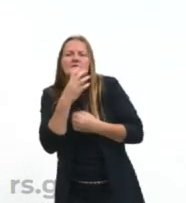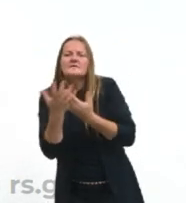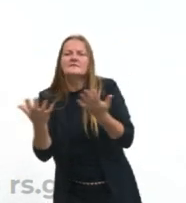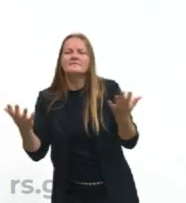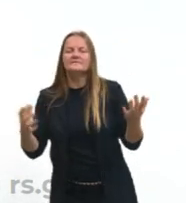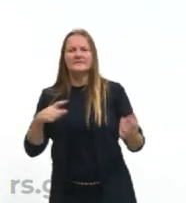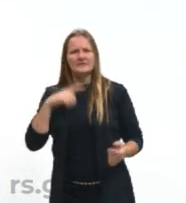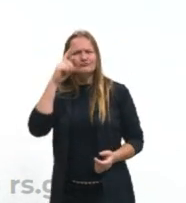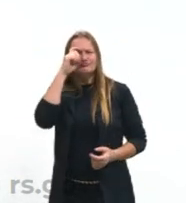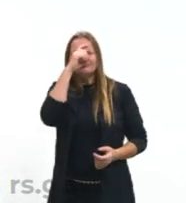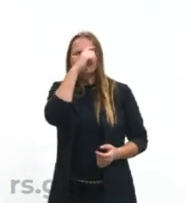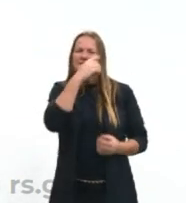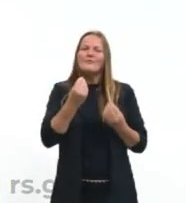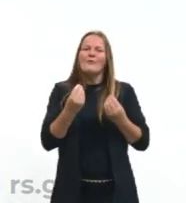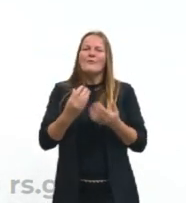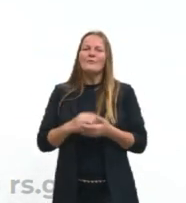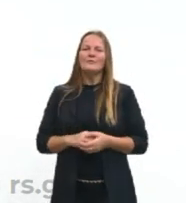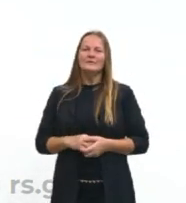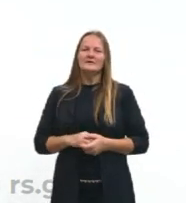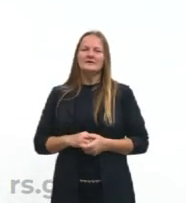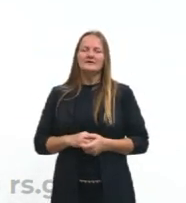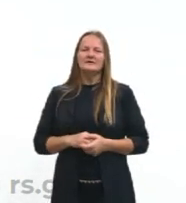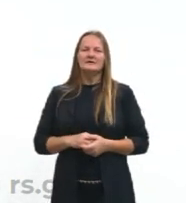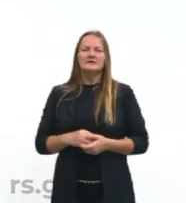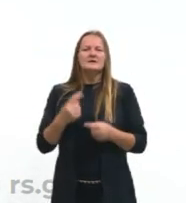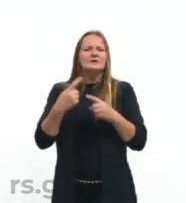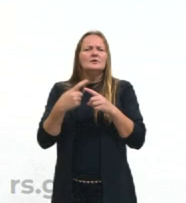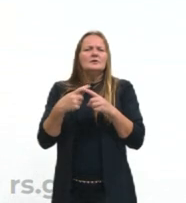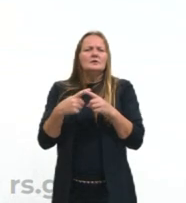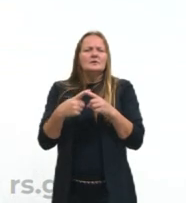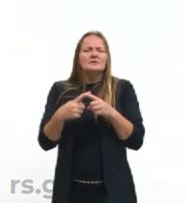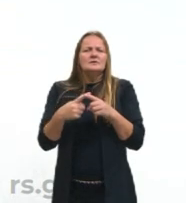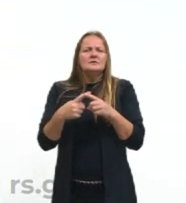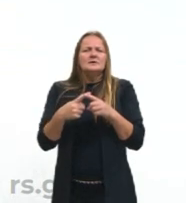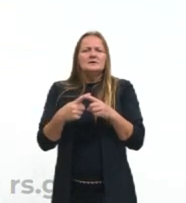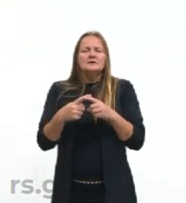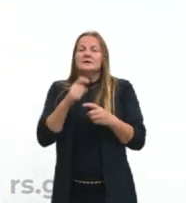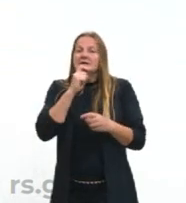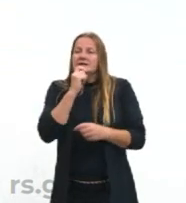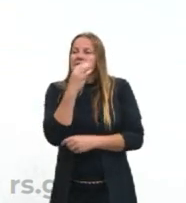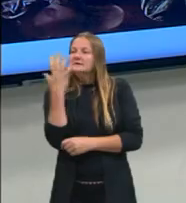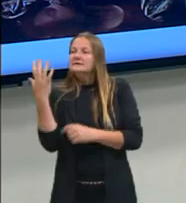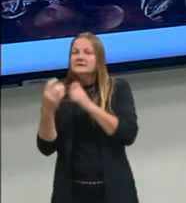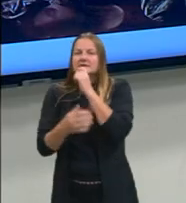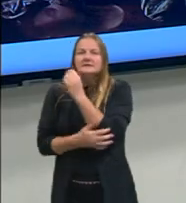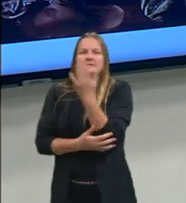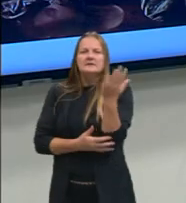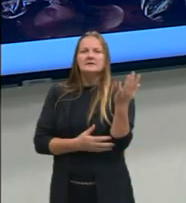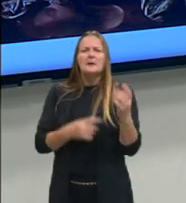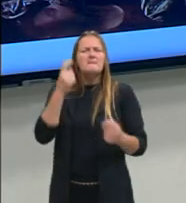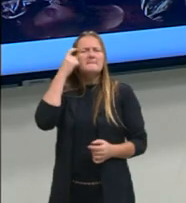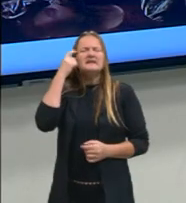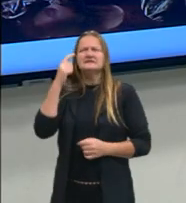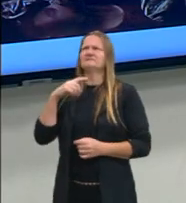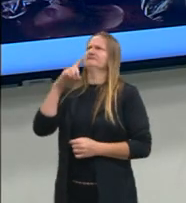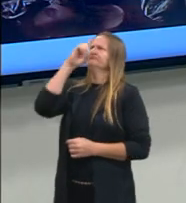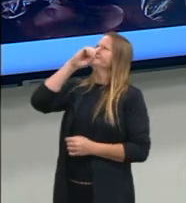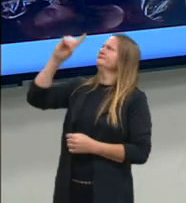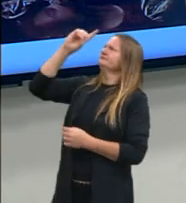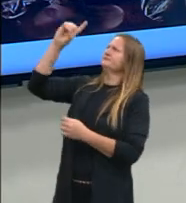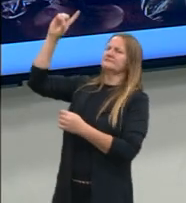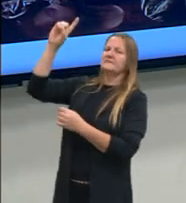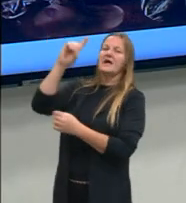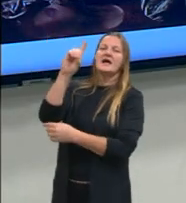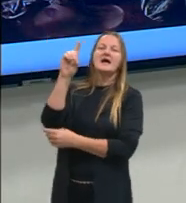ele tem dificuldade em entender né então ele atribui esses fenômenos da natureza a seres superiores a Deuses